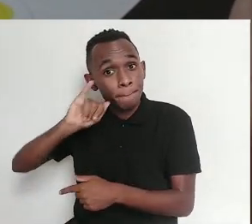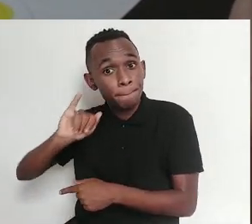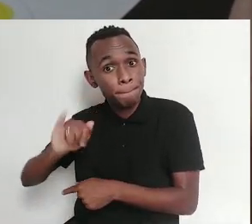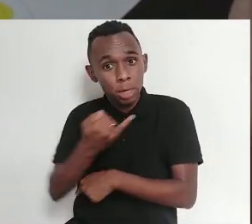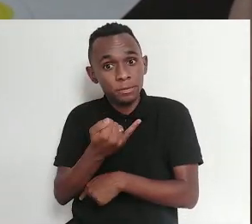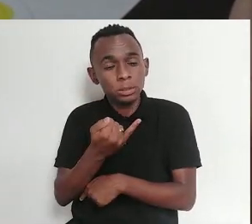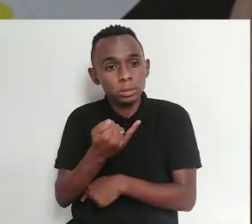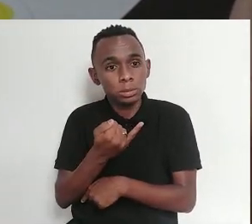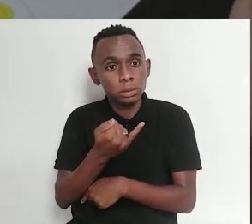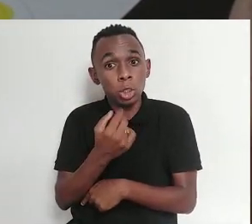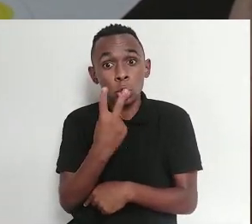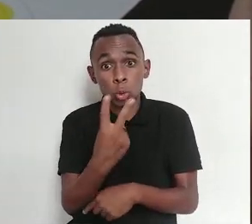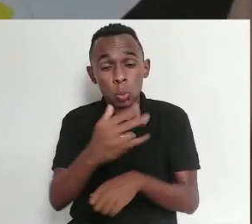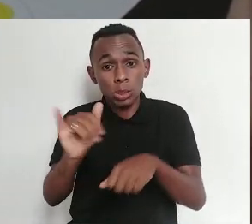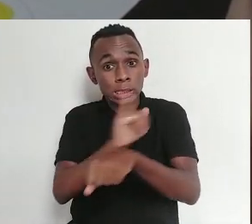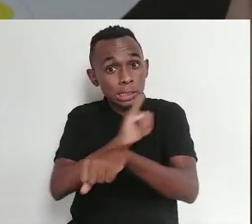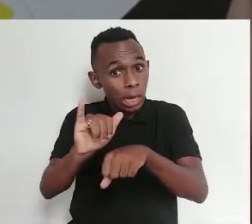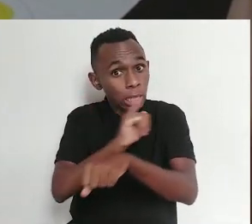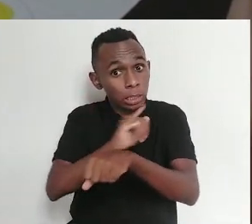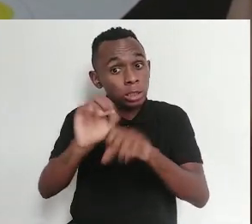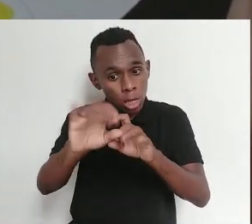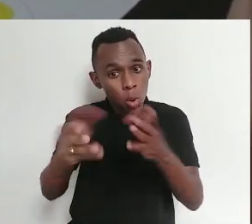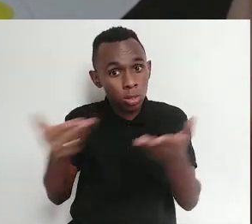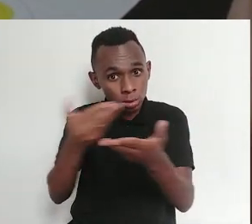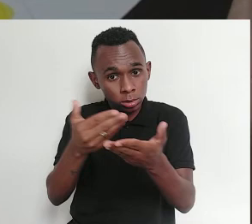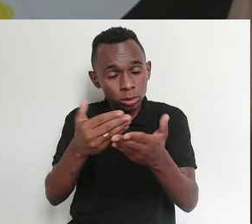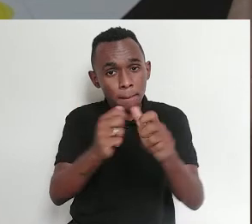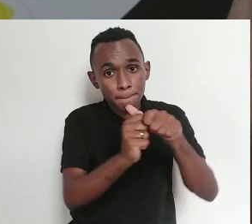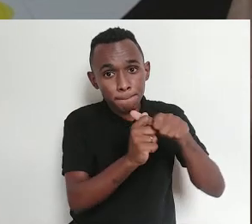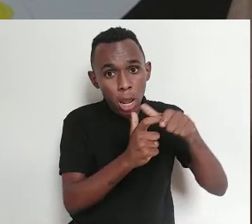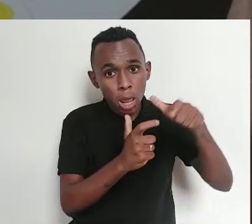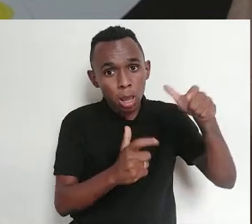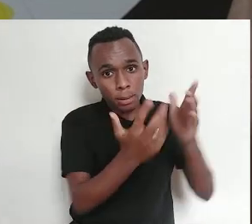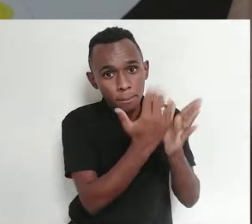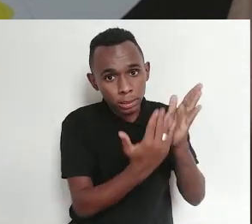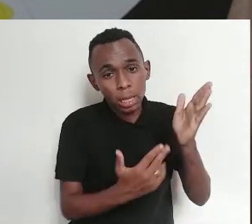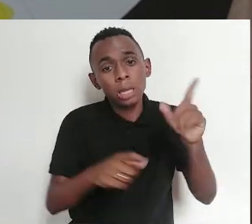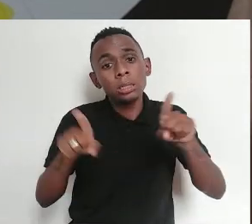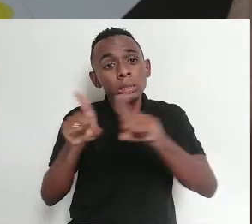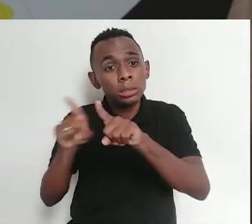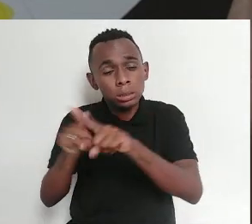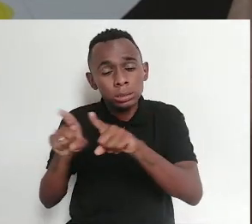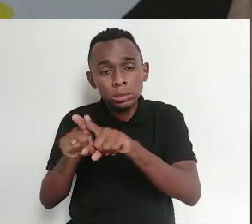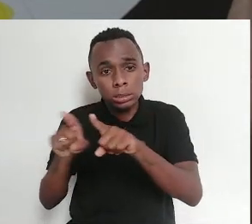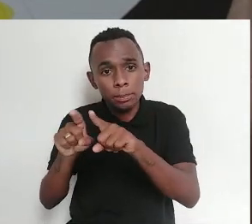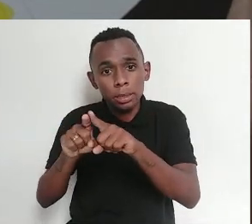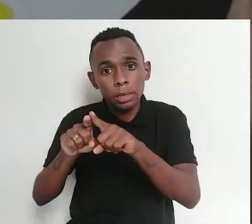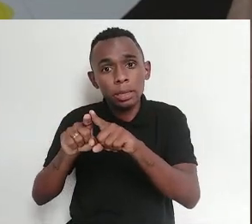dar duas técnicas numa aula só, a mandala e a aquarela. Mas eu podia estar usando um lápis de cor